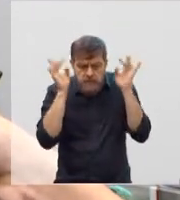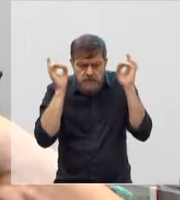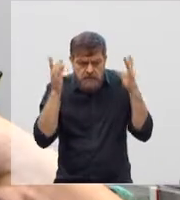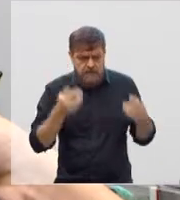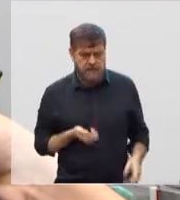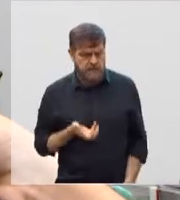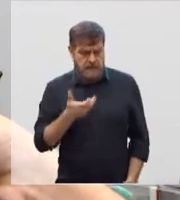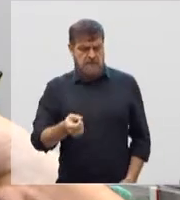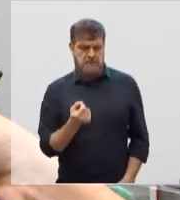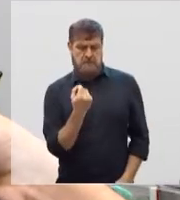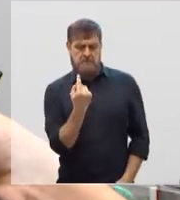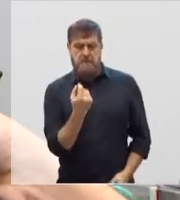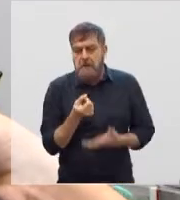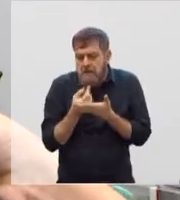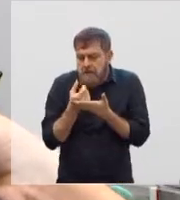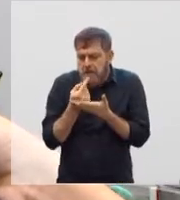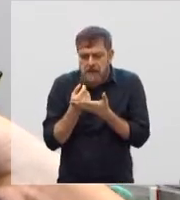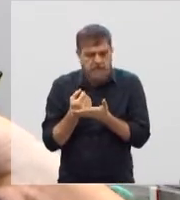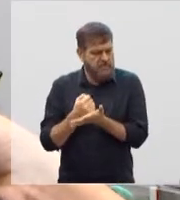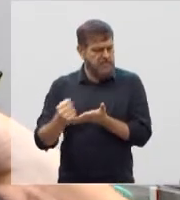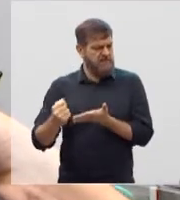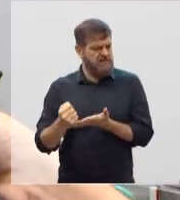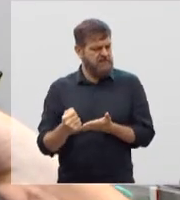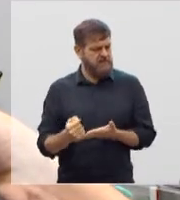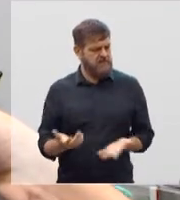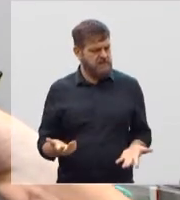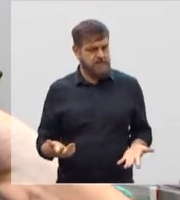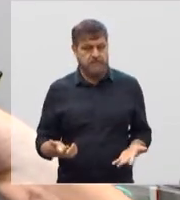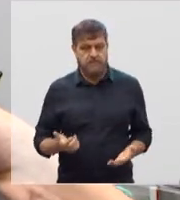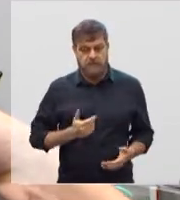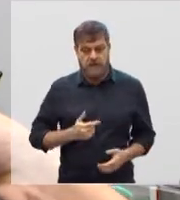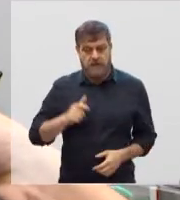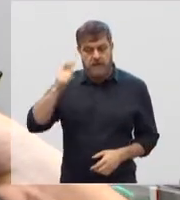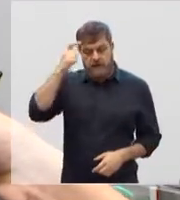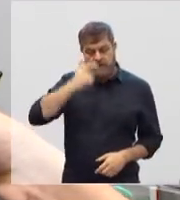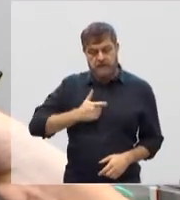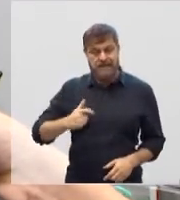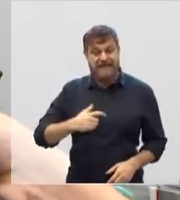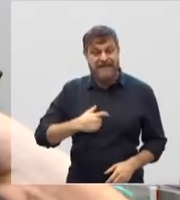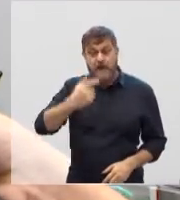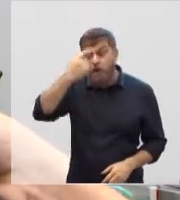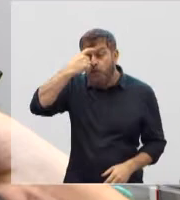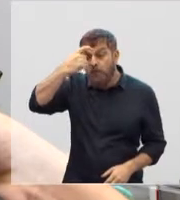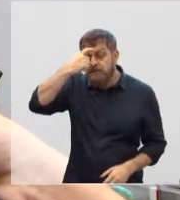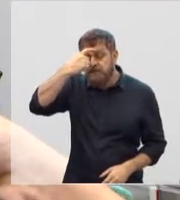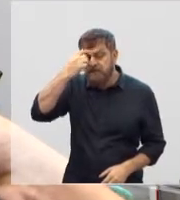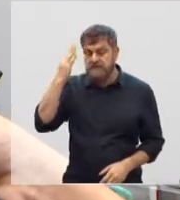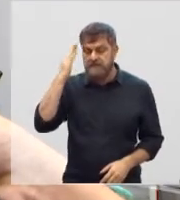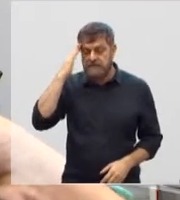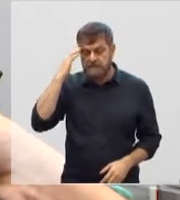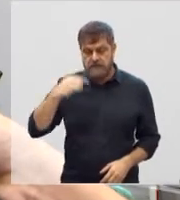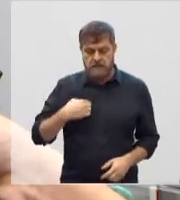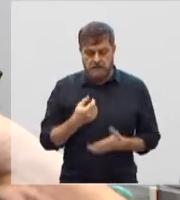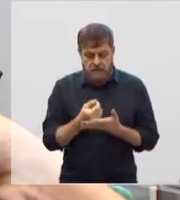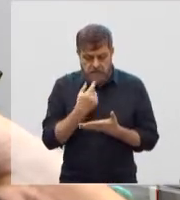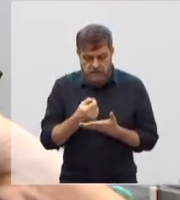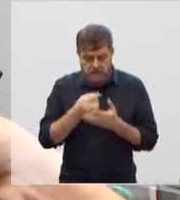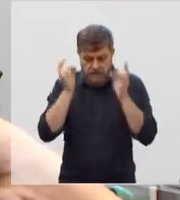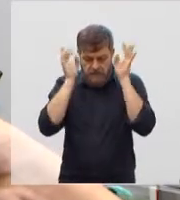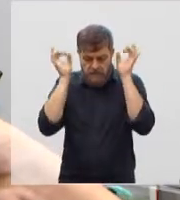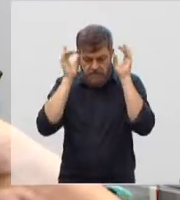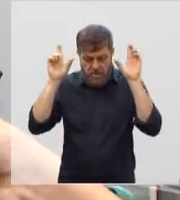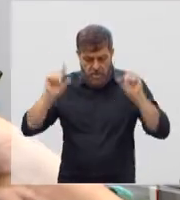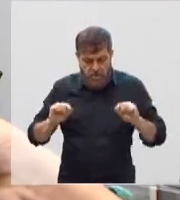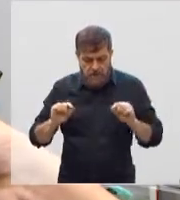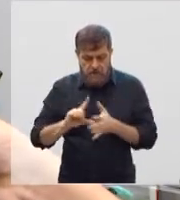que eu estou tendo dor de cabeça? Quer dizer, esse é quem já tem a educação para saber que ele não